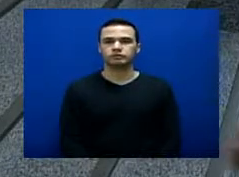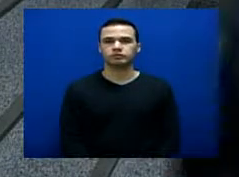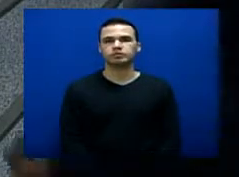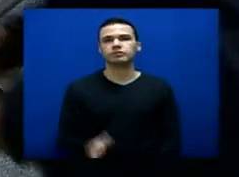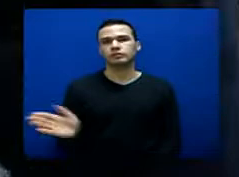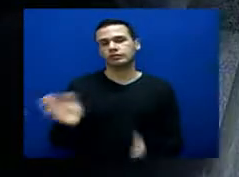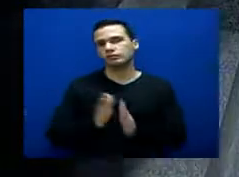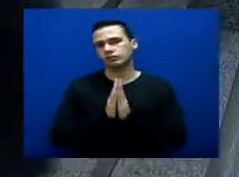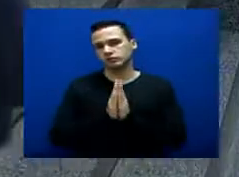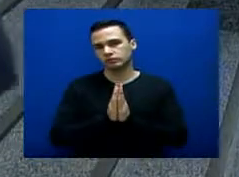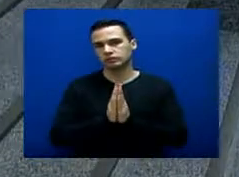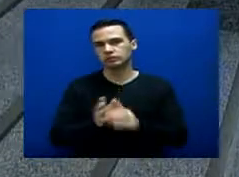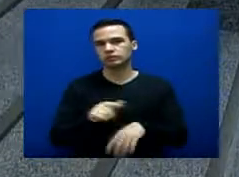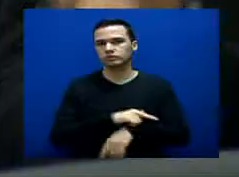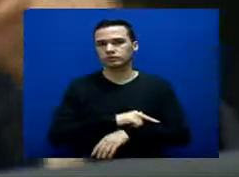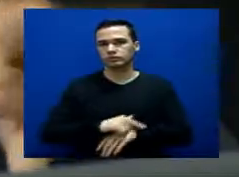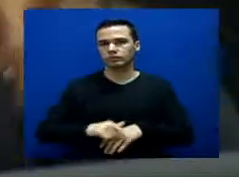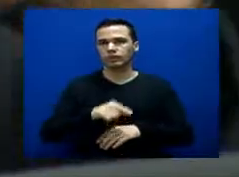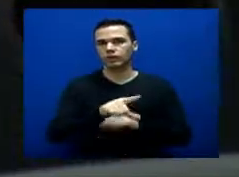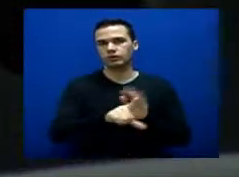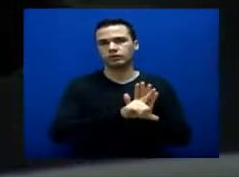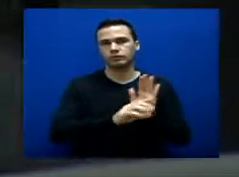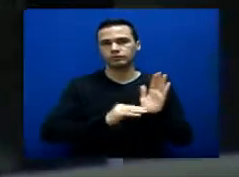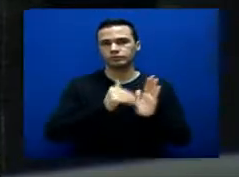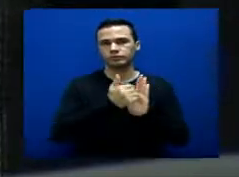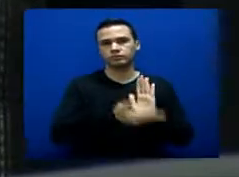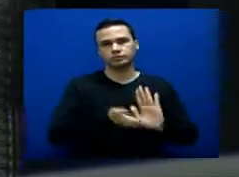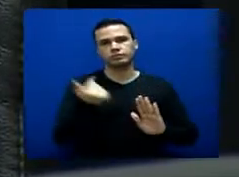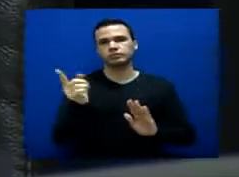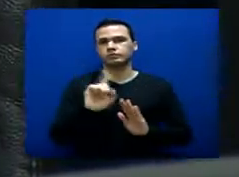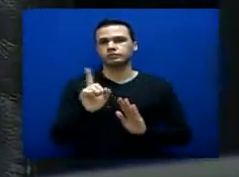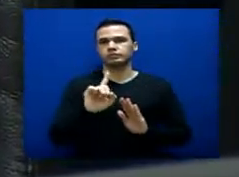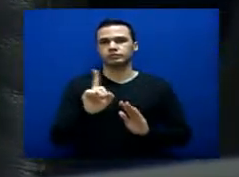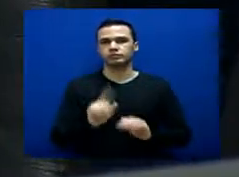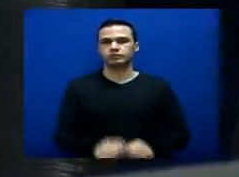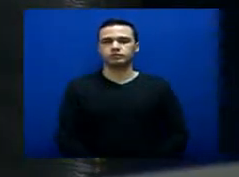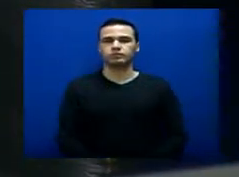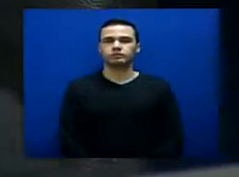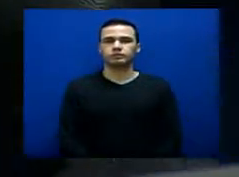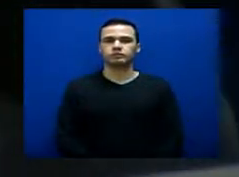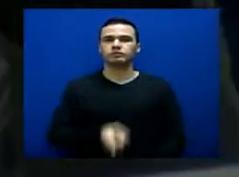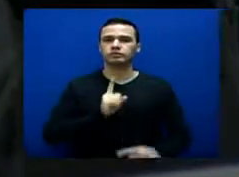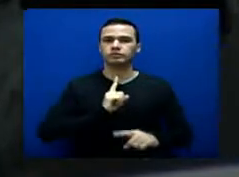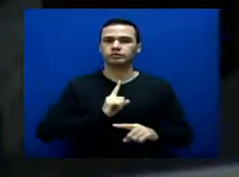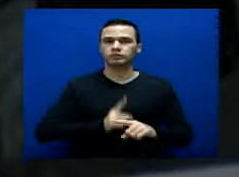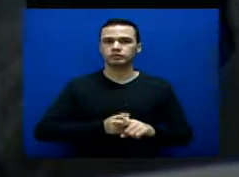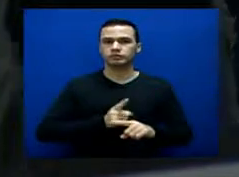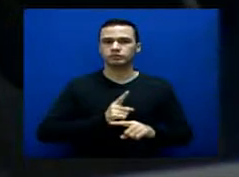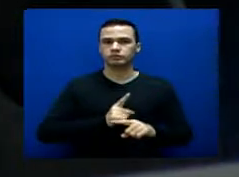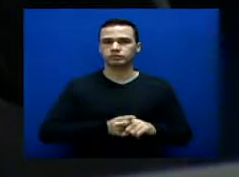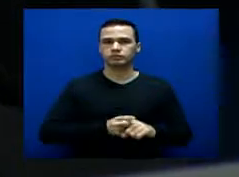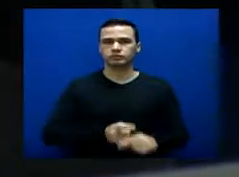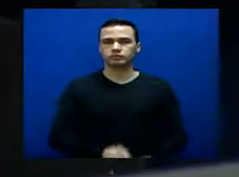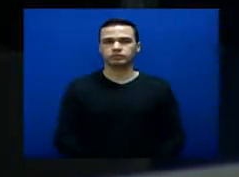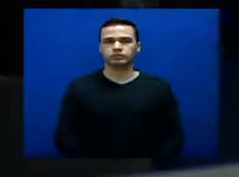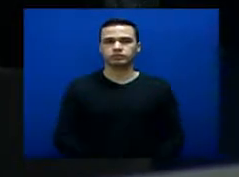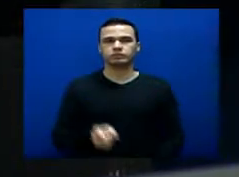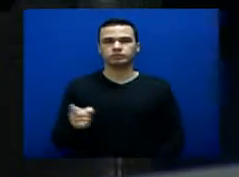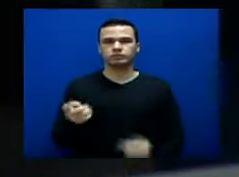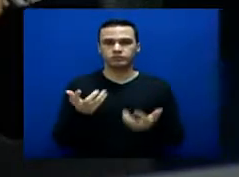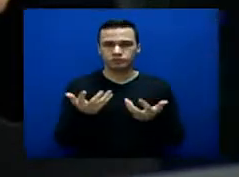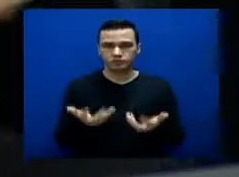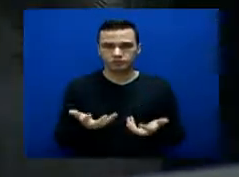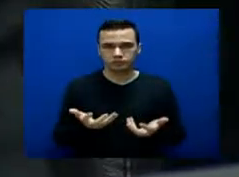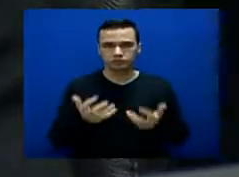Vereador Irineu, pelo bom senso. Não retirarei a emenda. Não, pelo bom senso. Eu não vou retirar a emenda. Eu gostaria